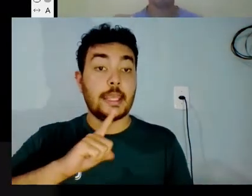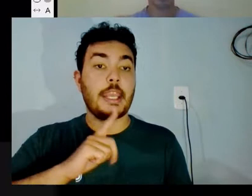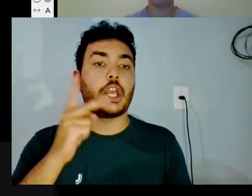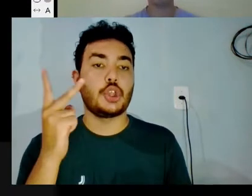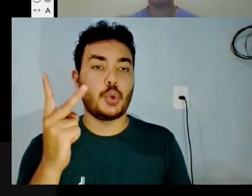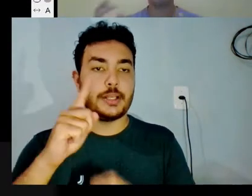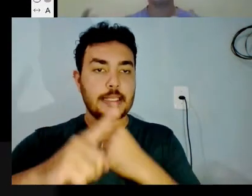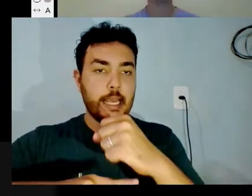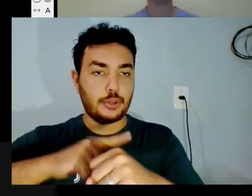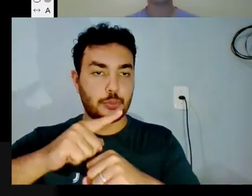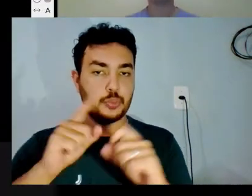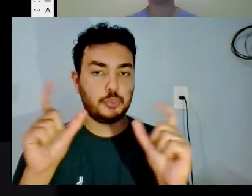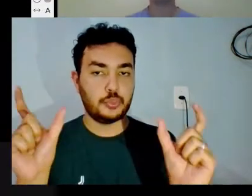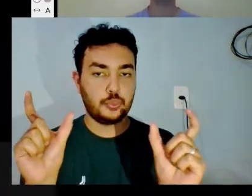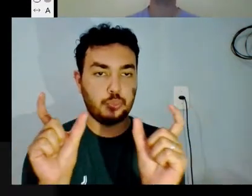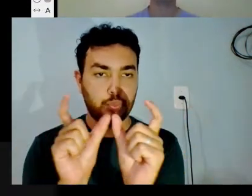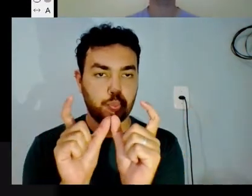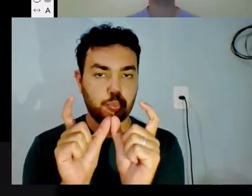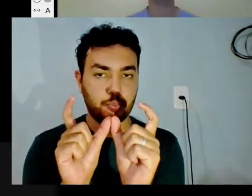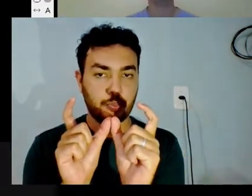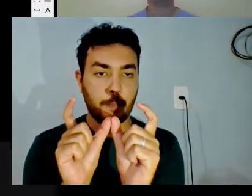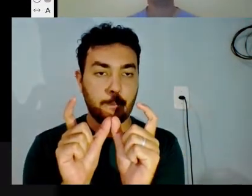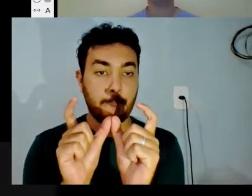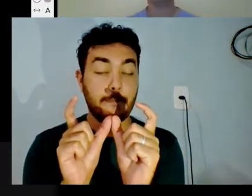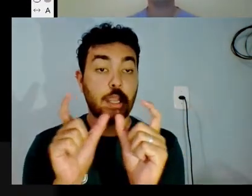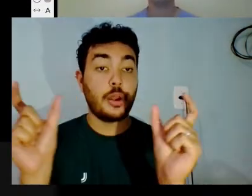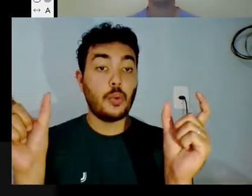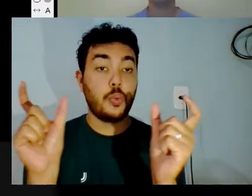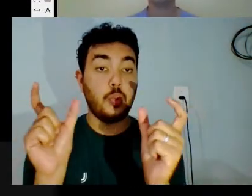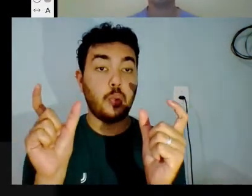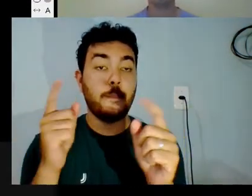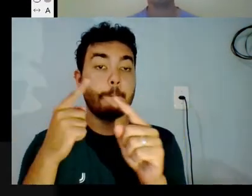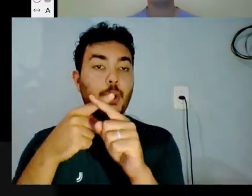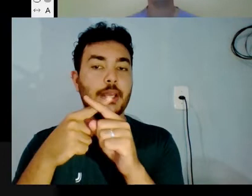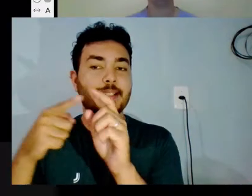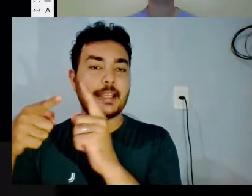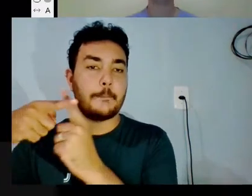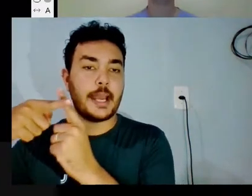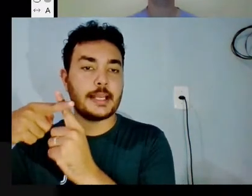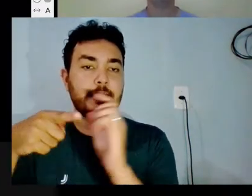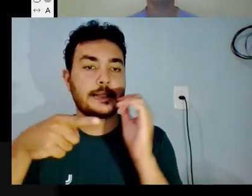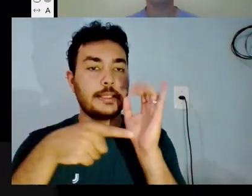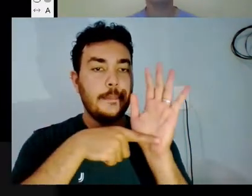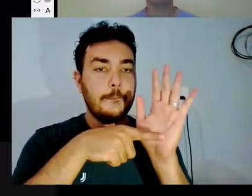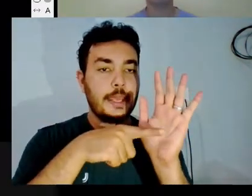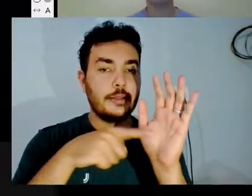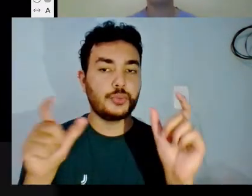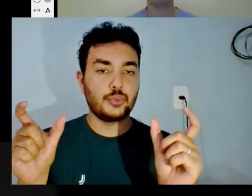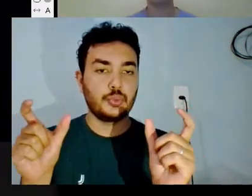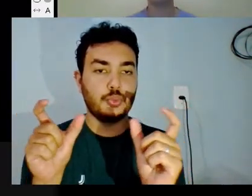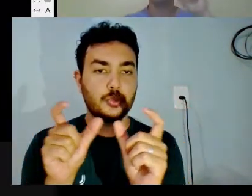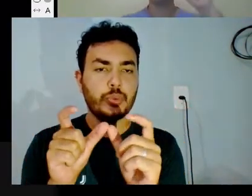dois átomos, e esses dois átomos, eles são atraídos através de forças de cargas opostas. E como que acontece a formação dessas